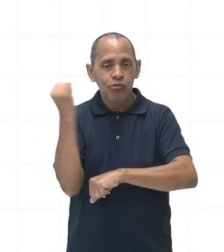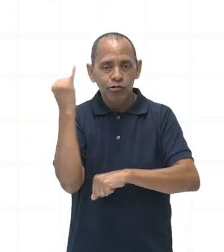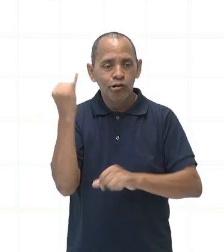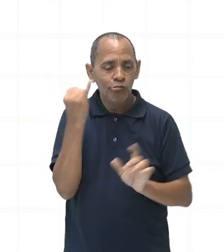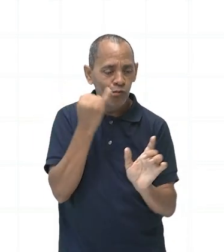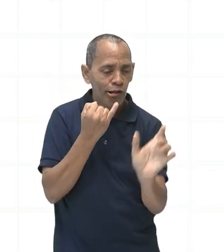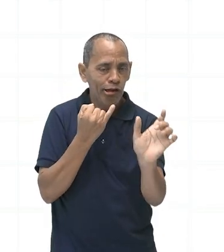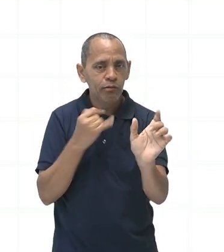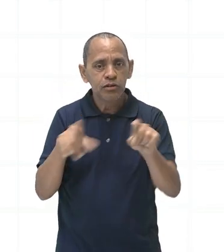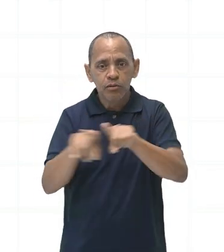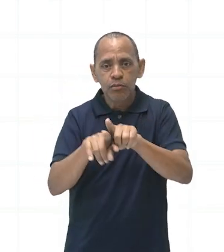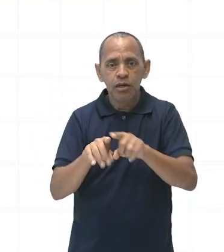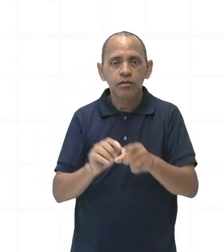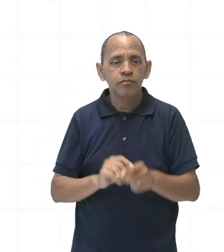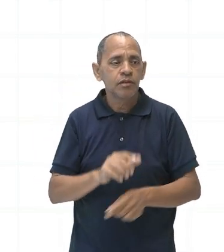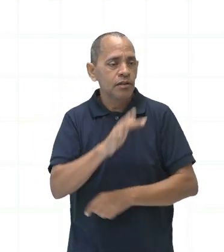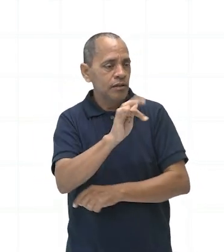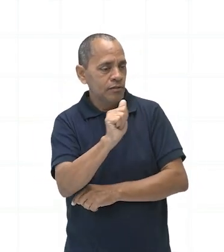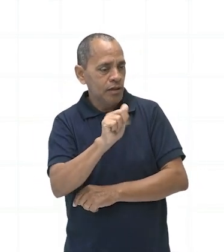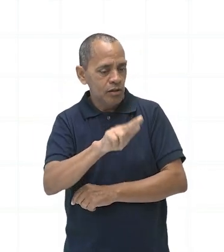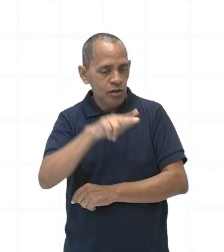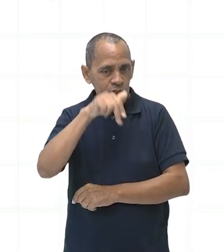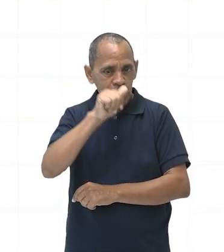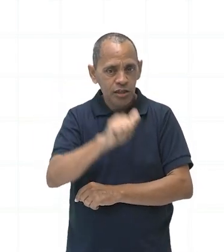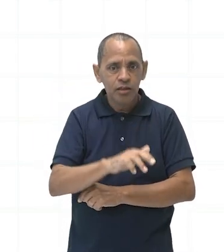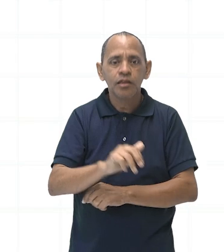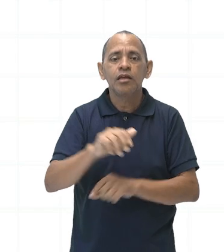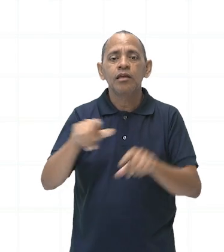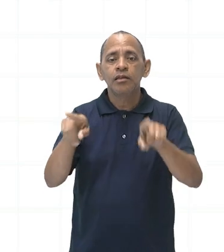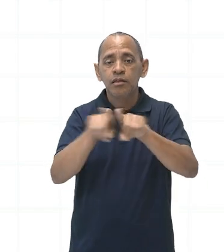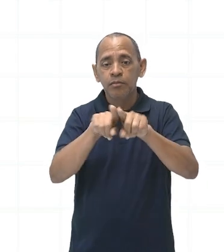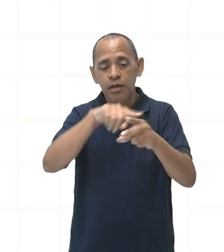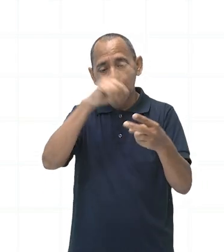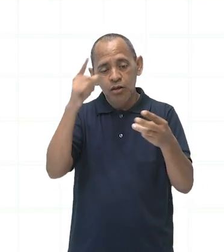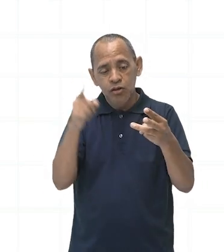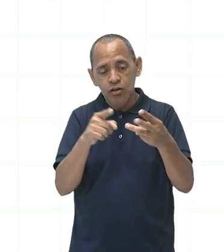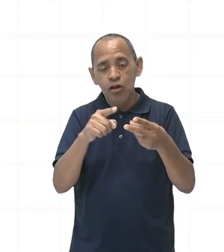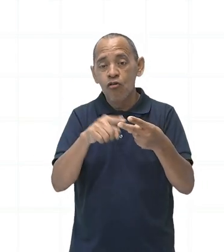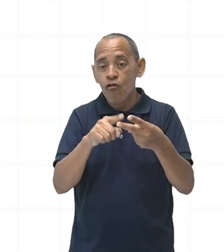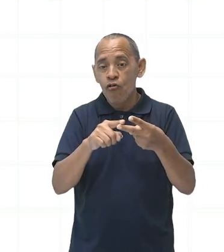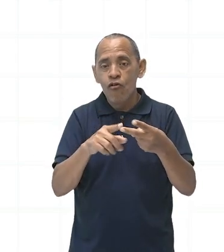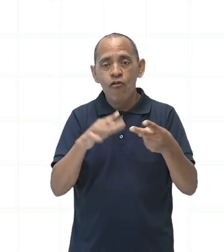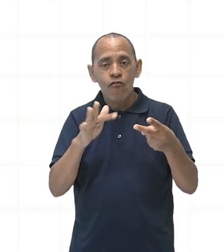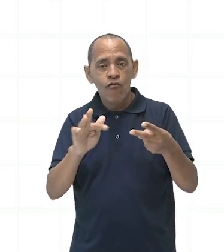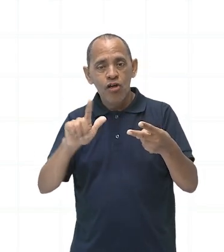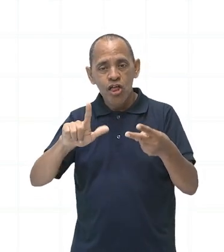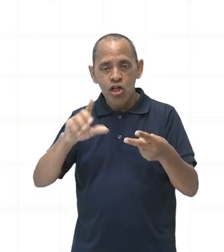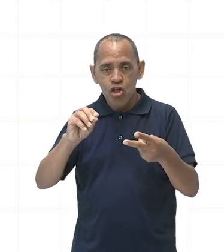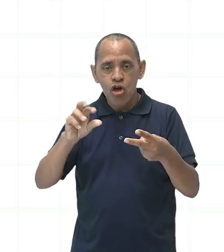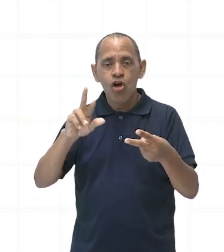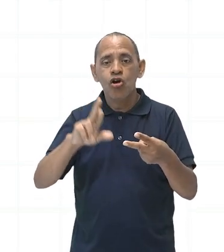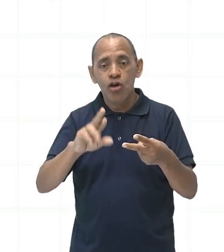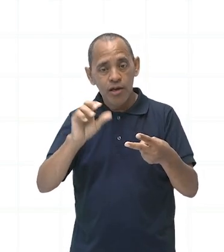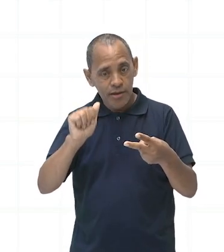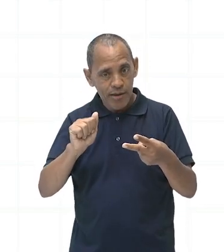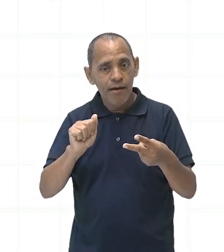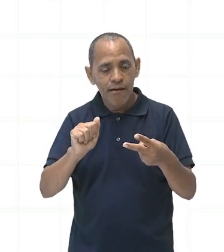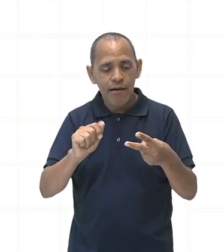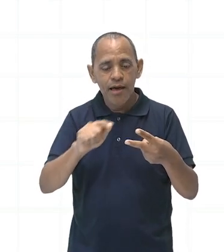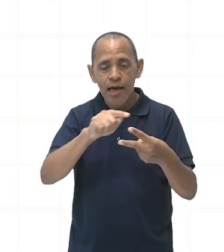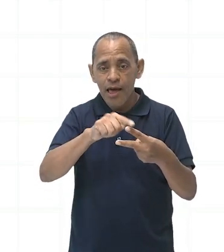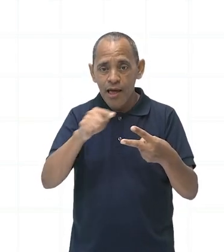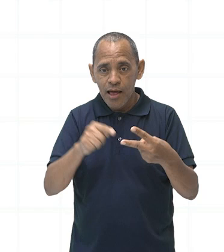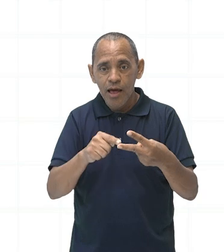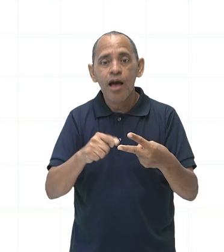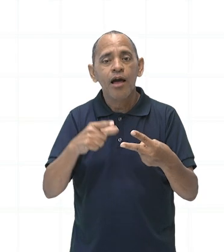a palavra flora, ok? Então, essas 2 palavras compõem o núcleo